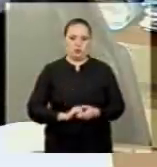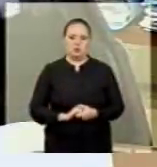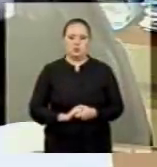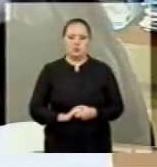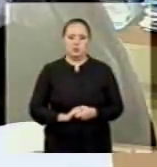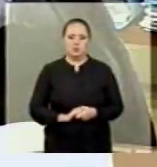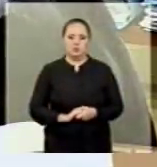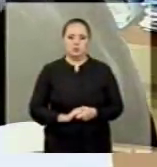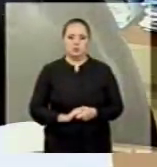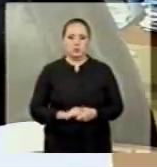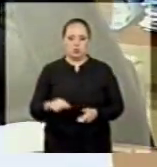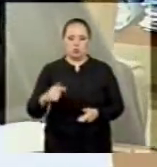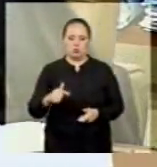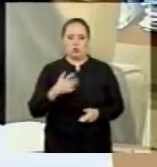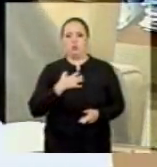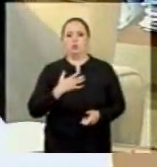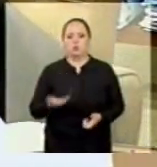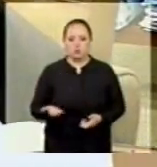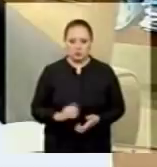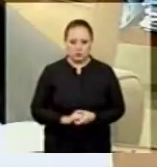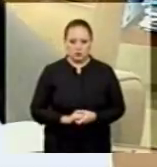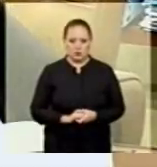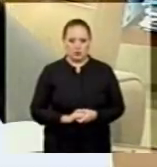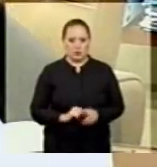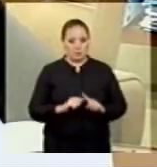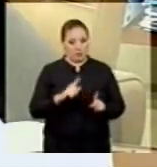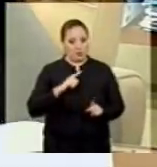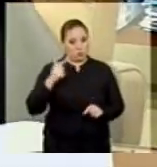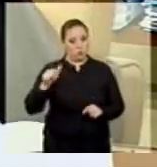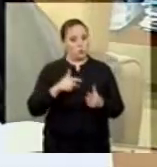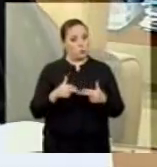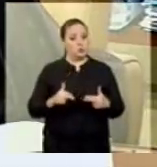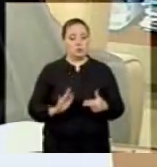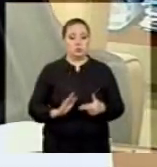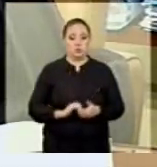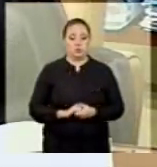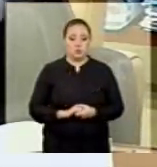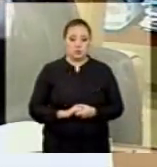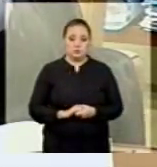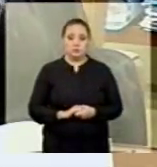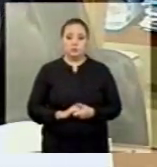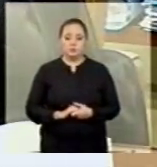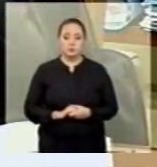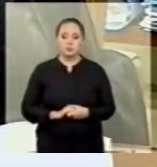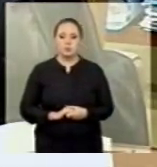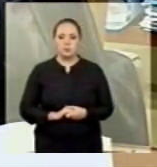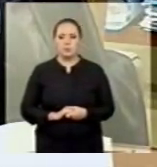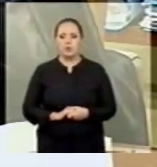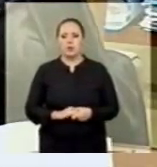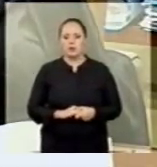Isso não faz sentido. Isso não faz sentido. Mas tem outra coisa. Tem outra coisa. Há